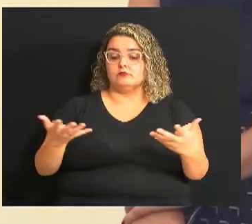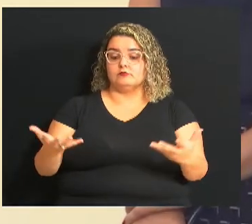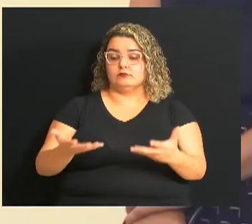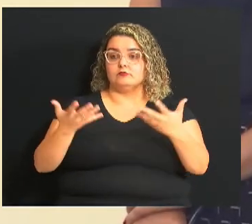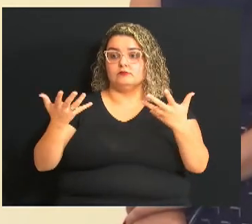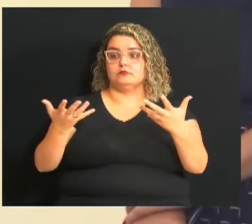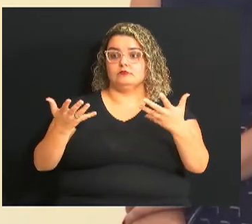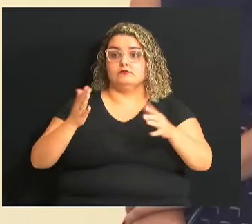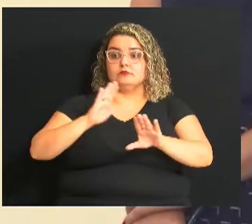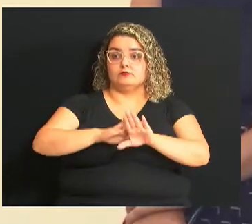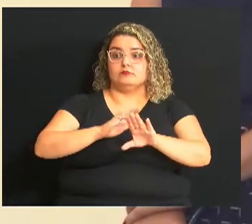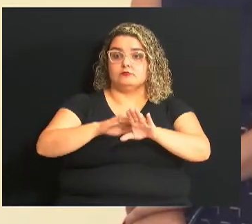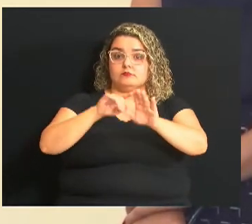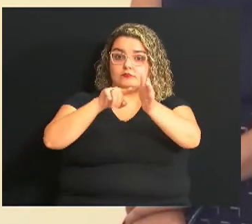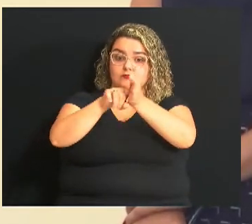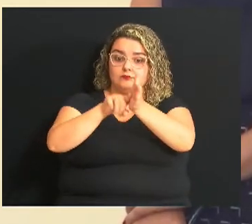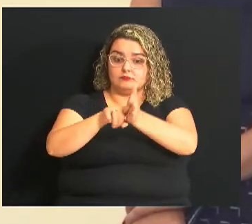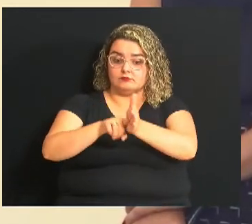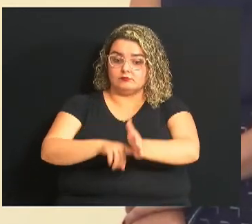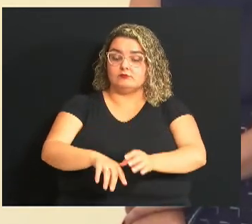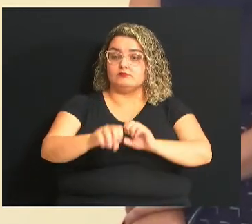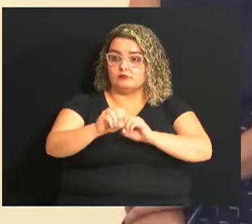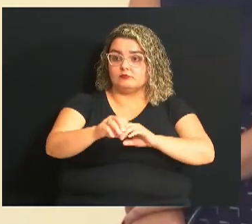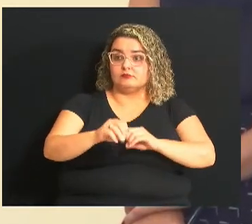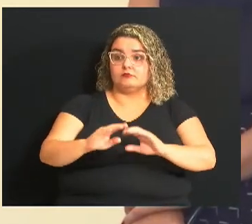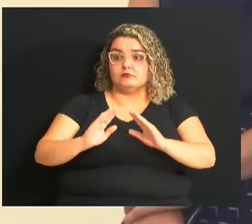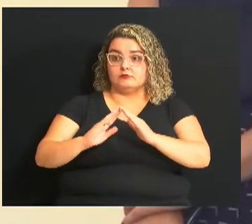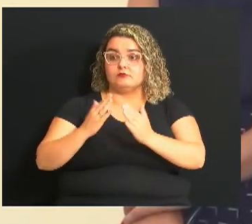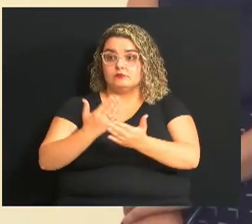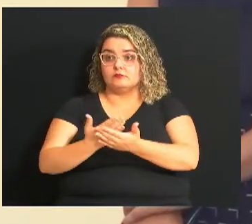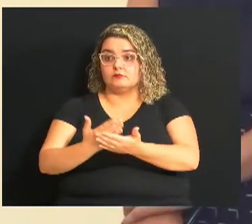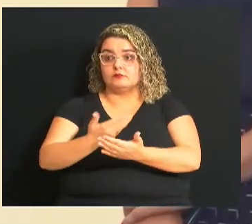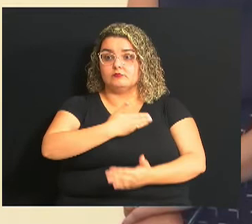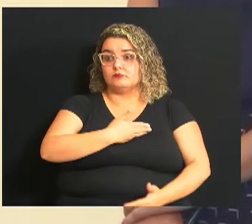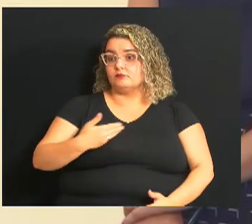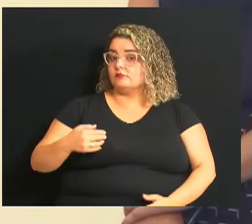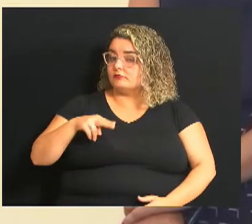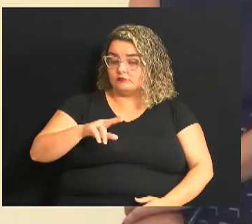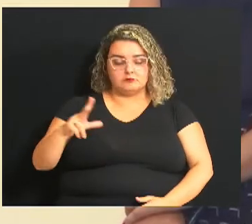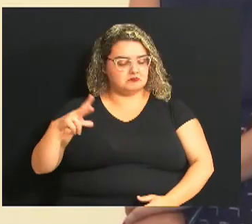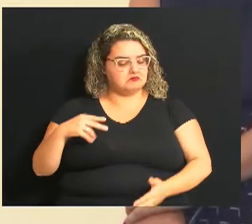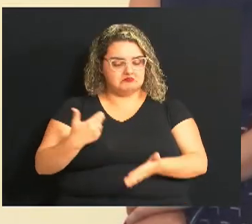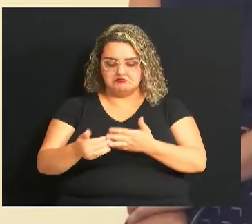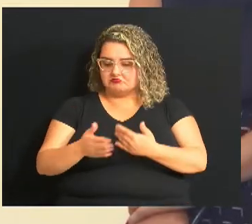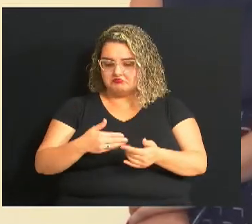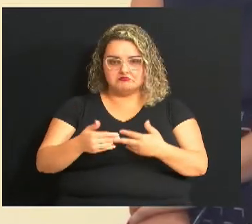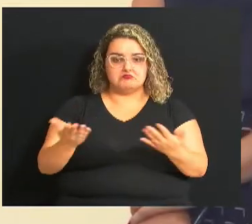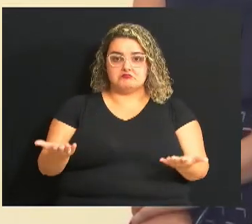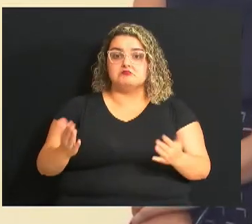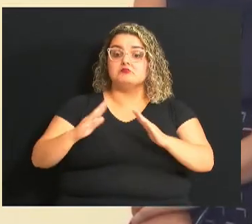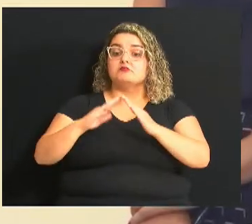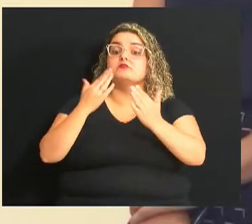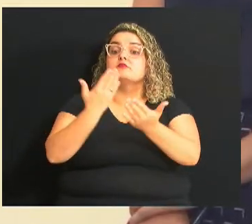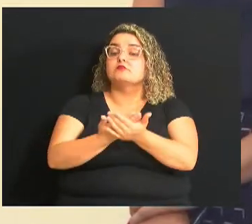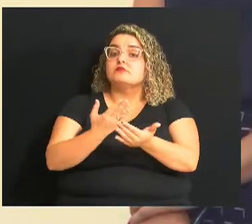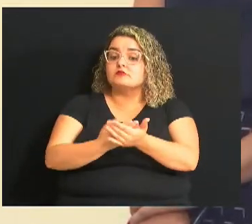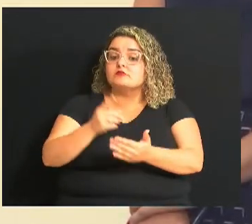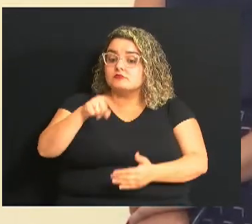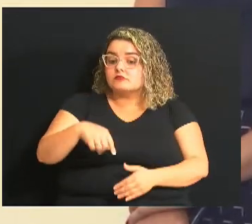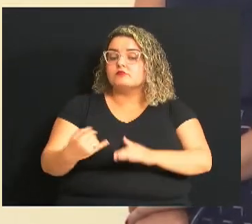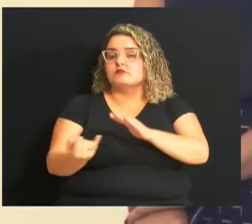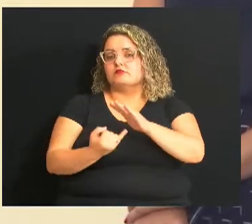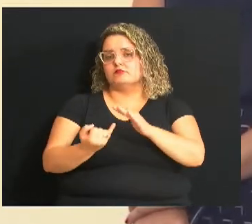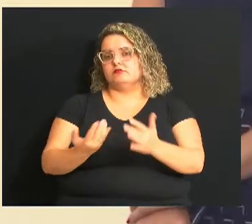ações de questionamento à educação, à escola, pública ou privada, não importa, mas a escola enquanto